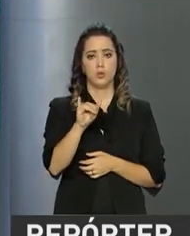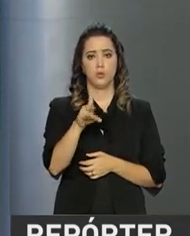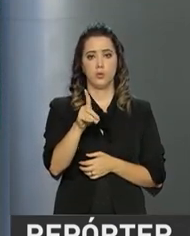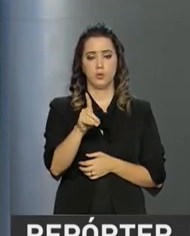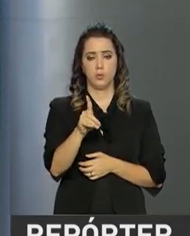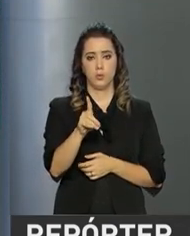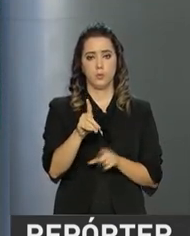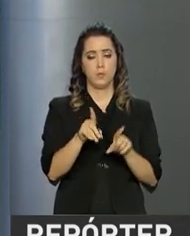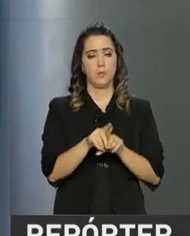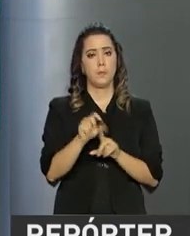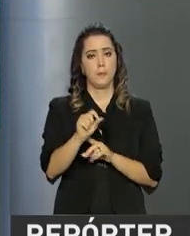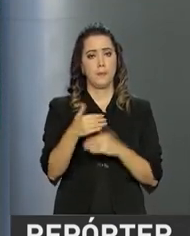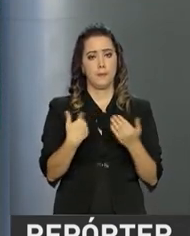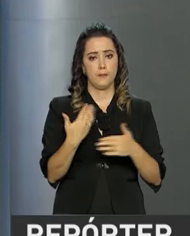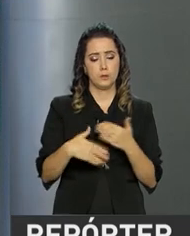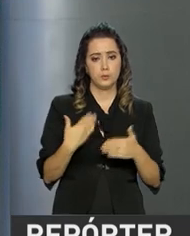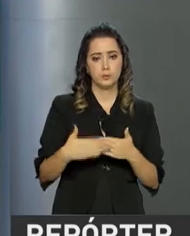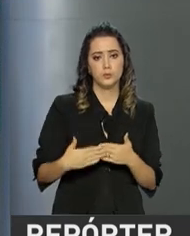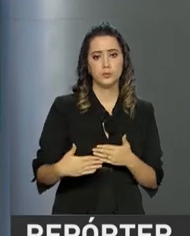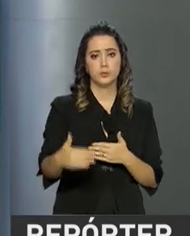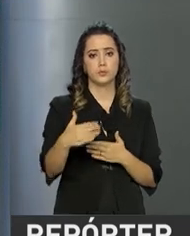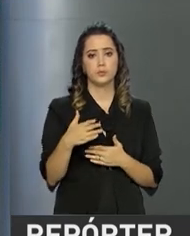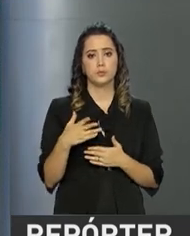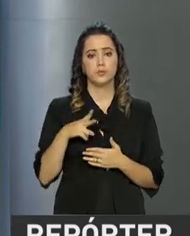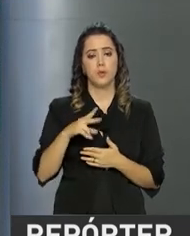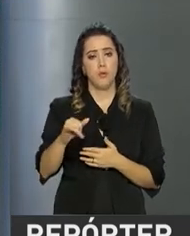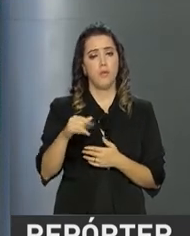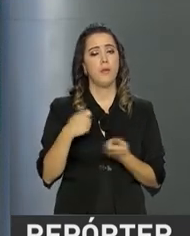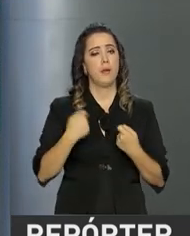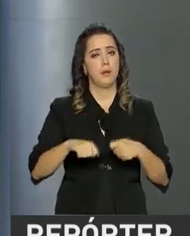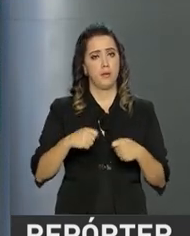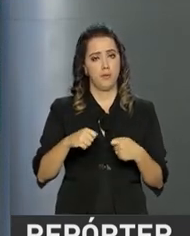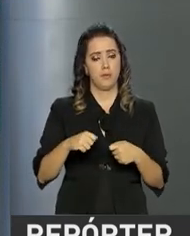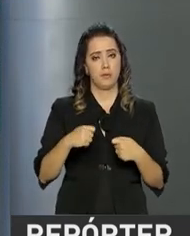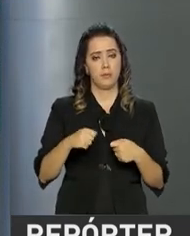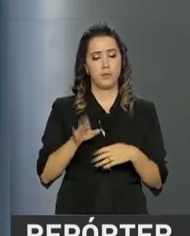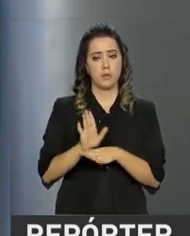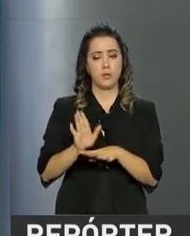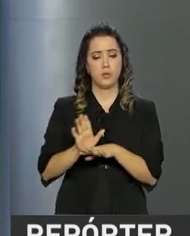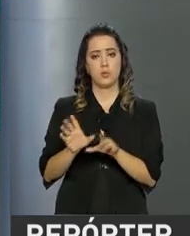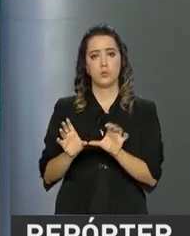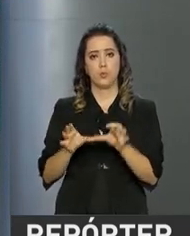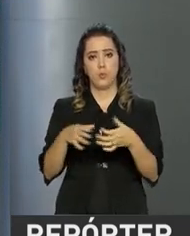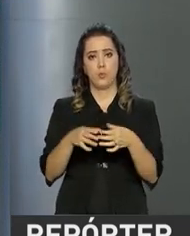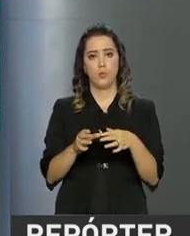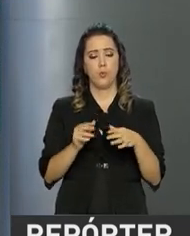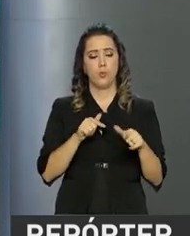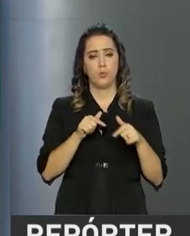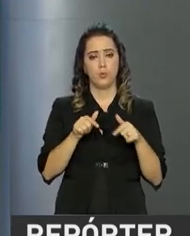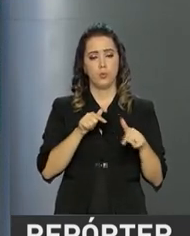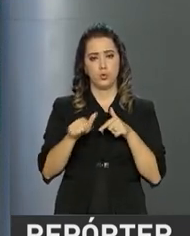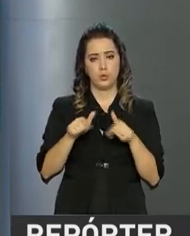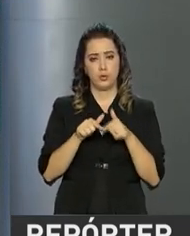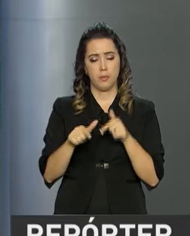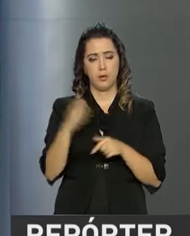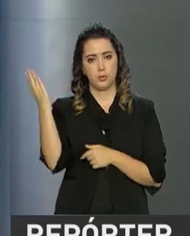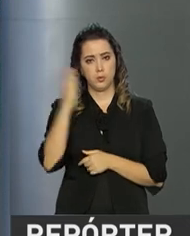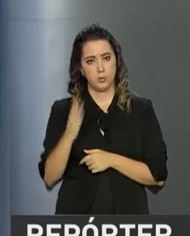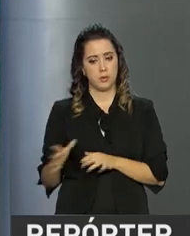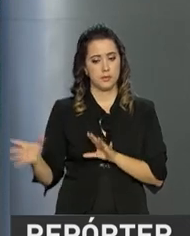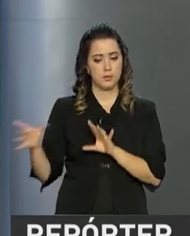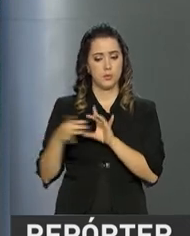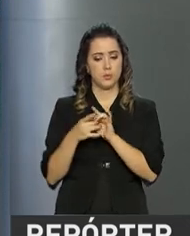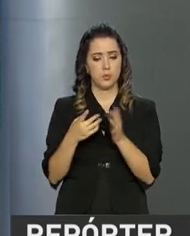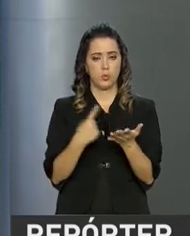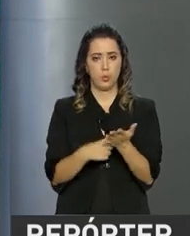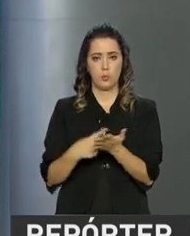Banco Interamericano de Desenvolvimento, vai prestar toda a assessoria aos técnicos brasileiros. O objetivo da nova parceria